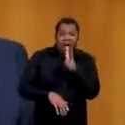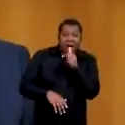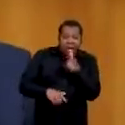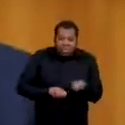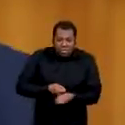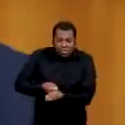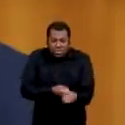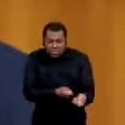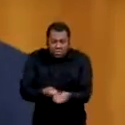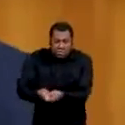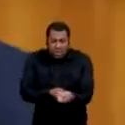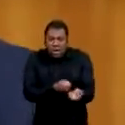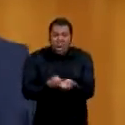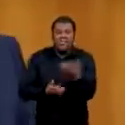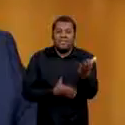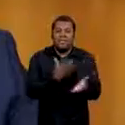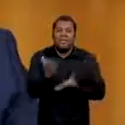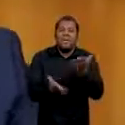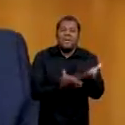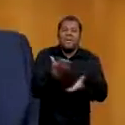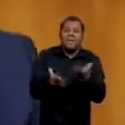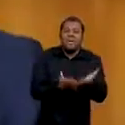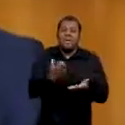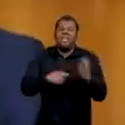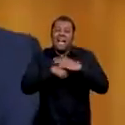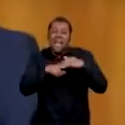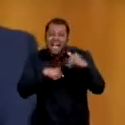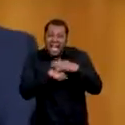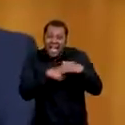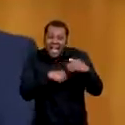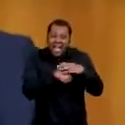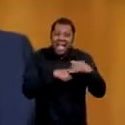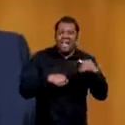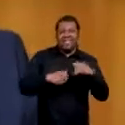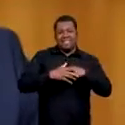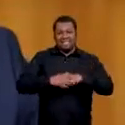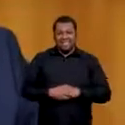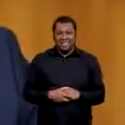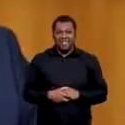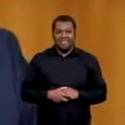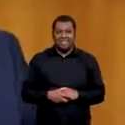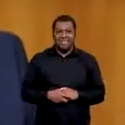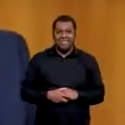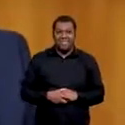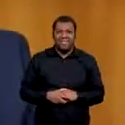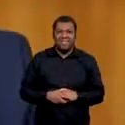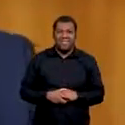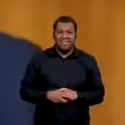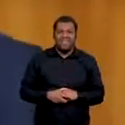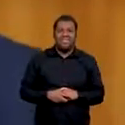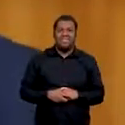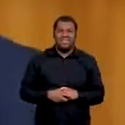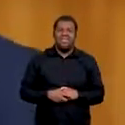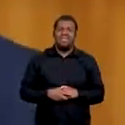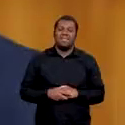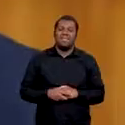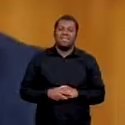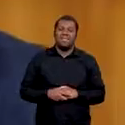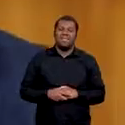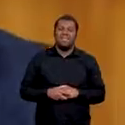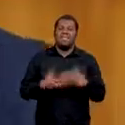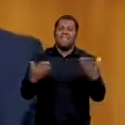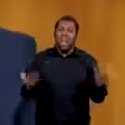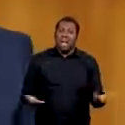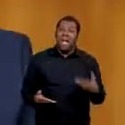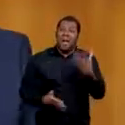adubo, precisa cuidar com carinho, precisa carpinar em volta para não deixar, sabe, nenhuma erva daninha tomar conta da árvore. E